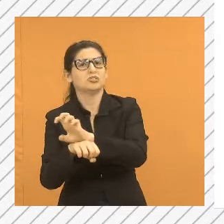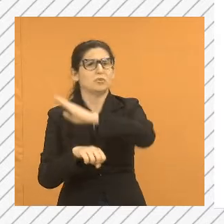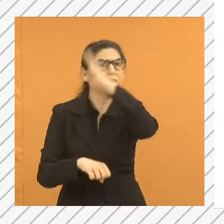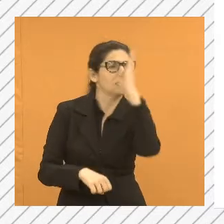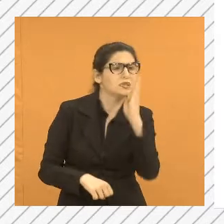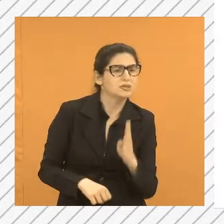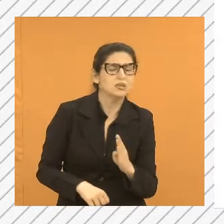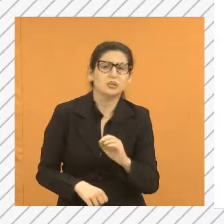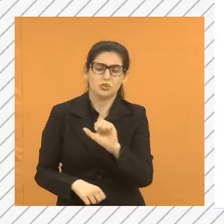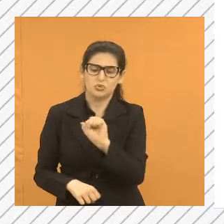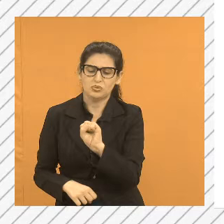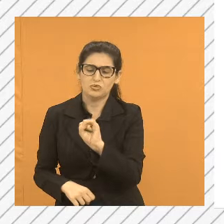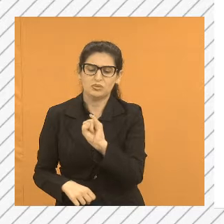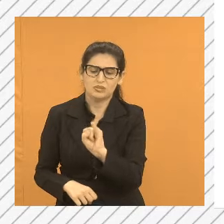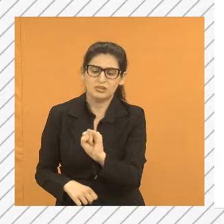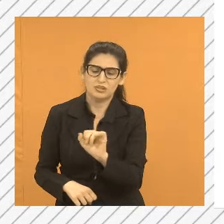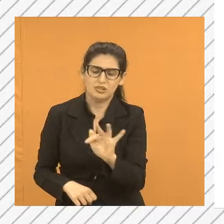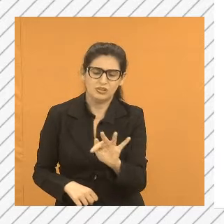sífilis.